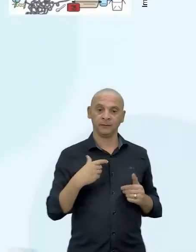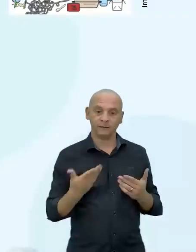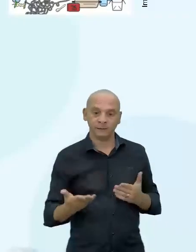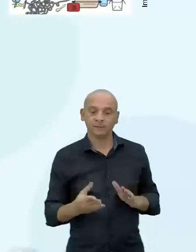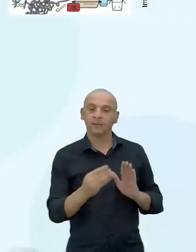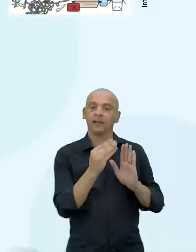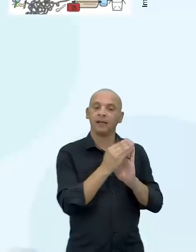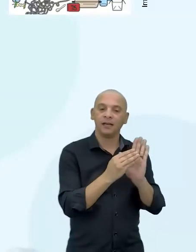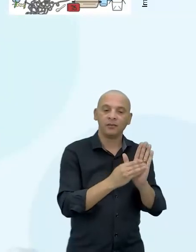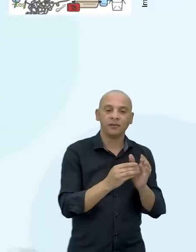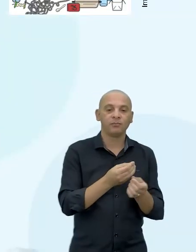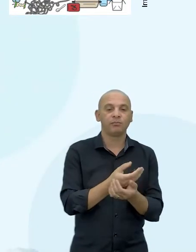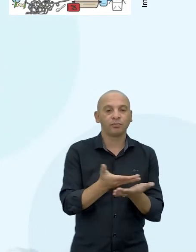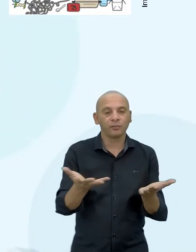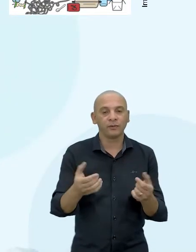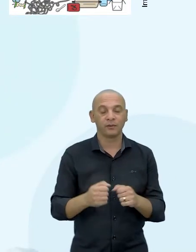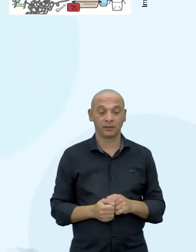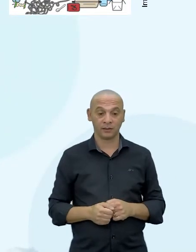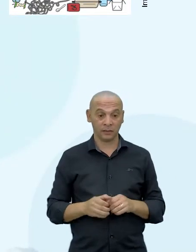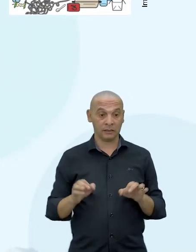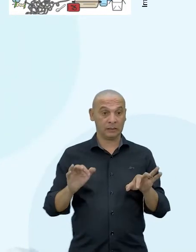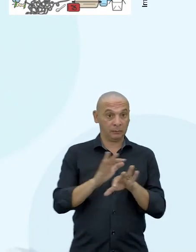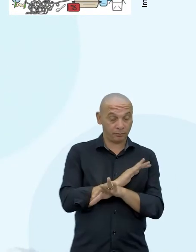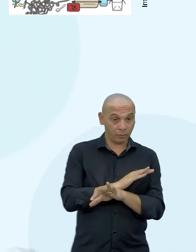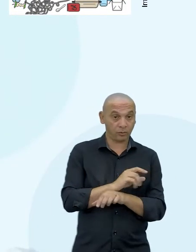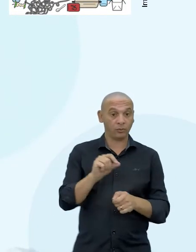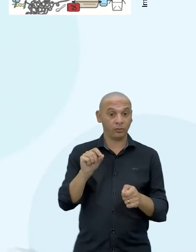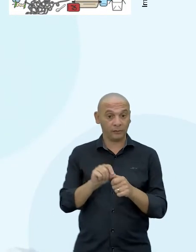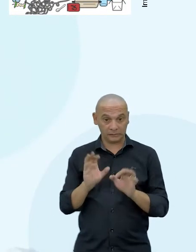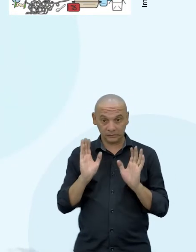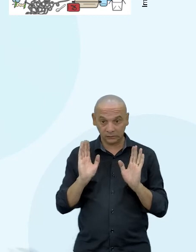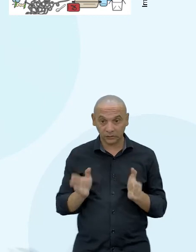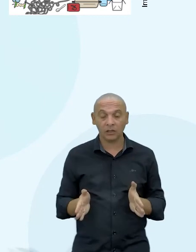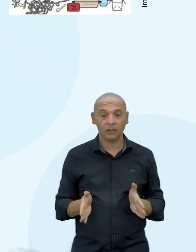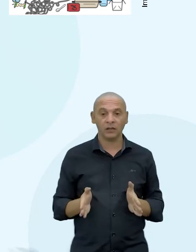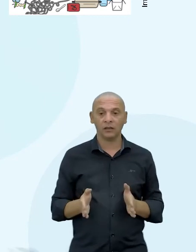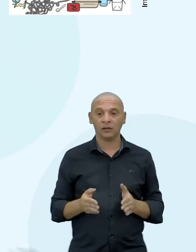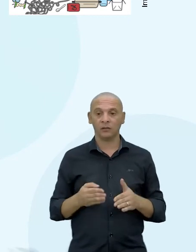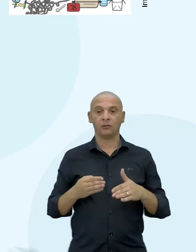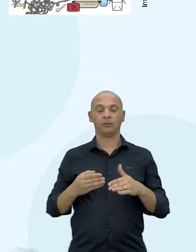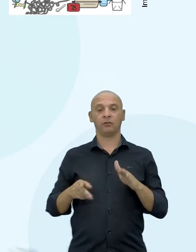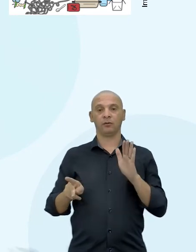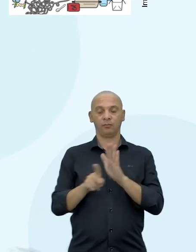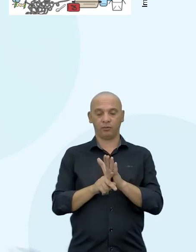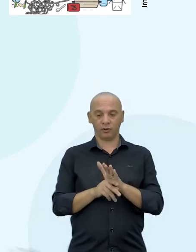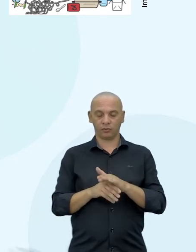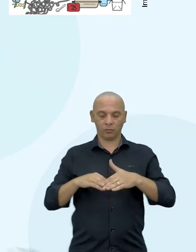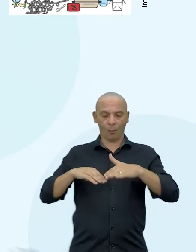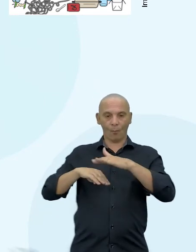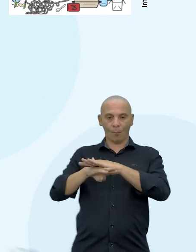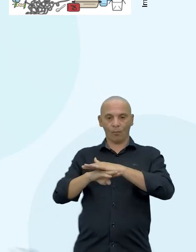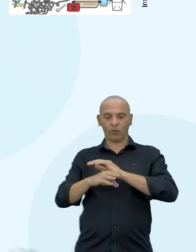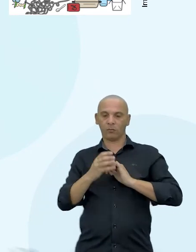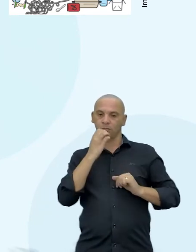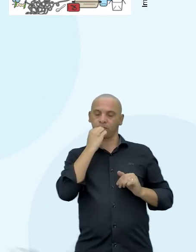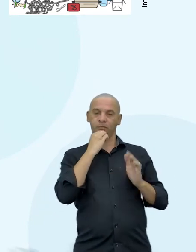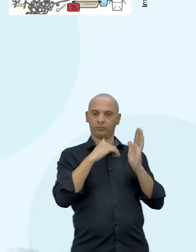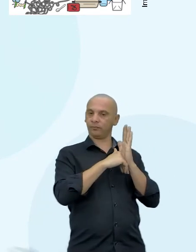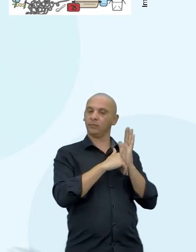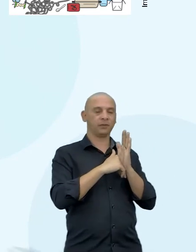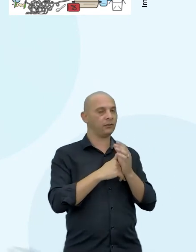isso que eu vou fazer. Eu vou pegar todos esses dados e eu vou escrever. Né? E aí, compartilhar o registro. Então, após você